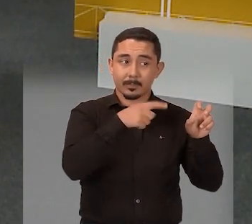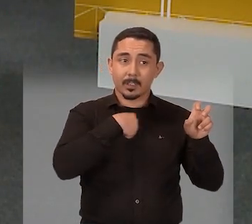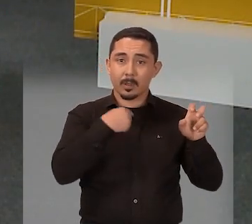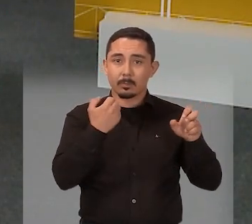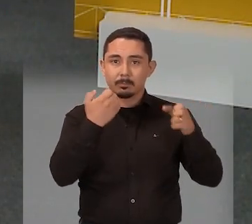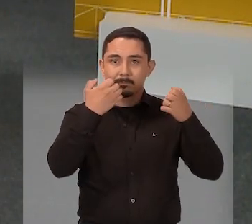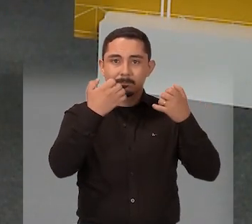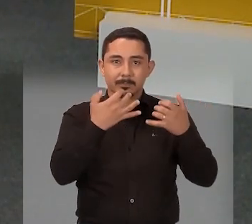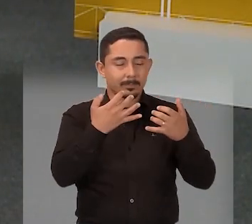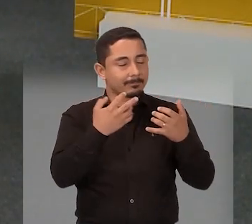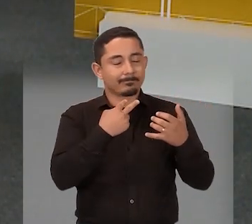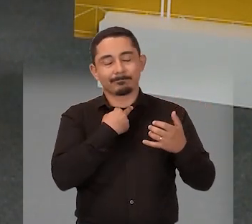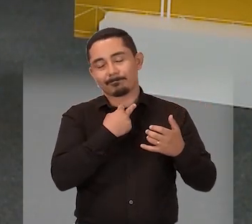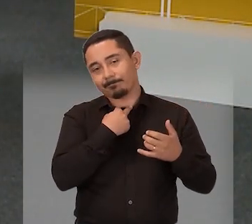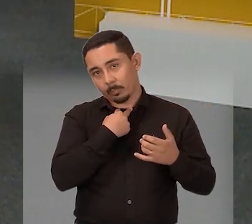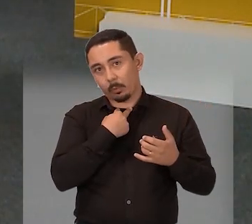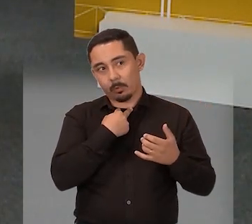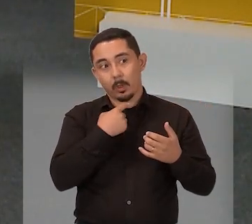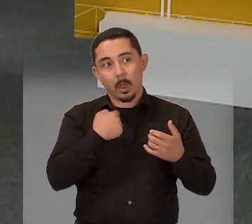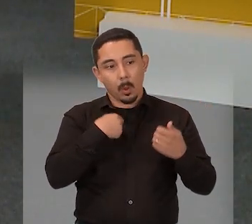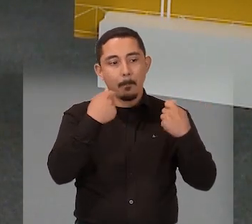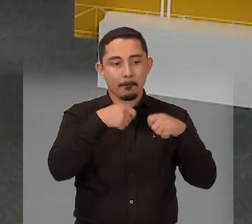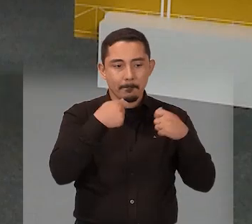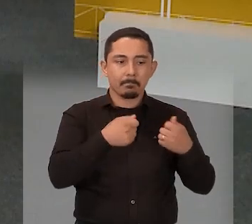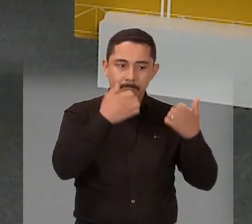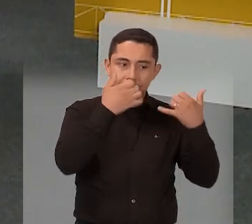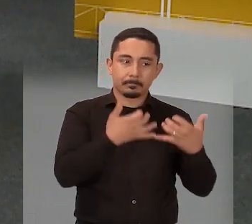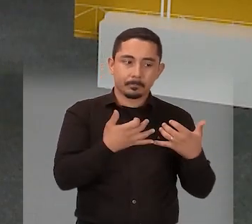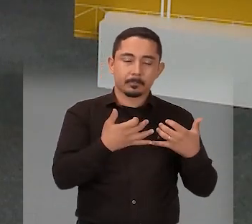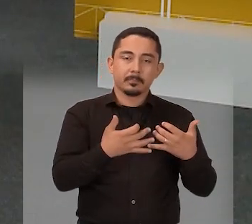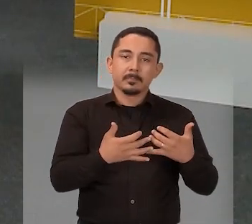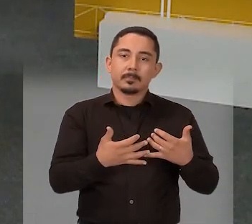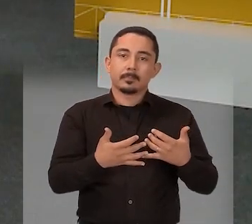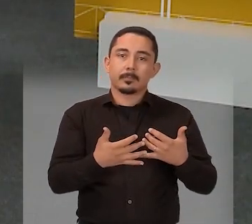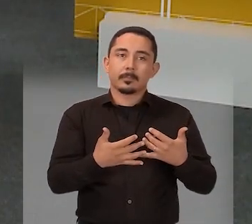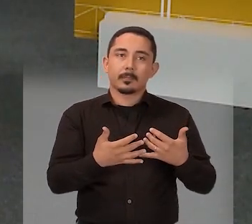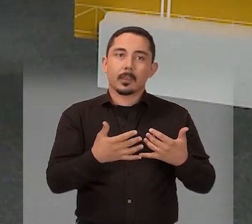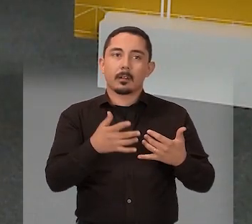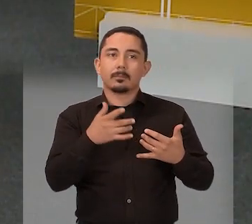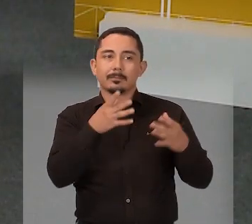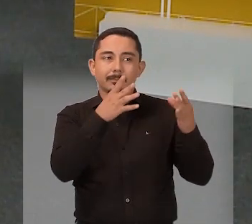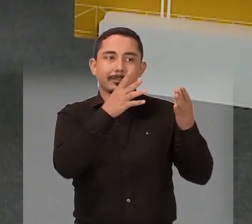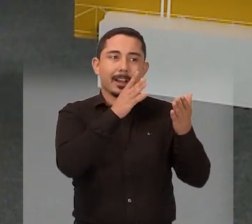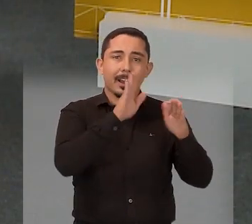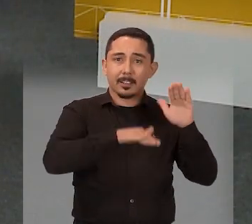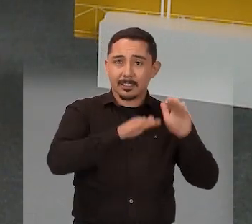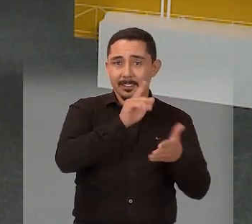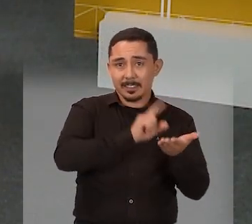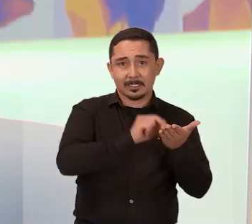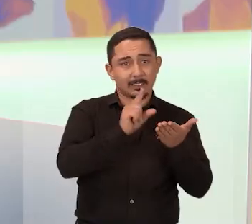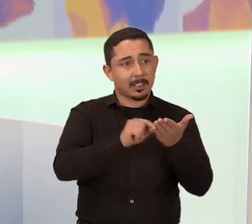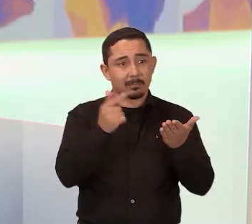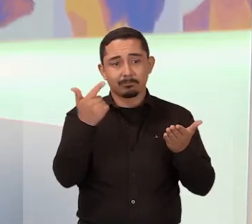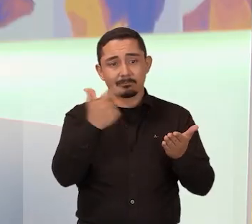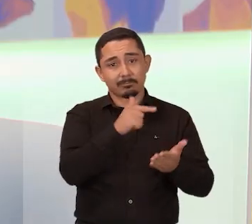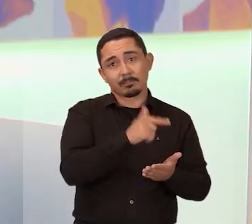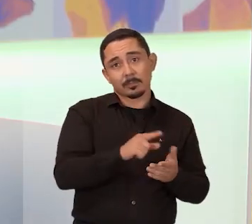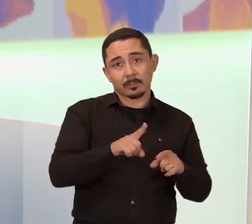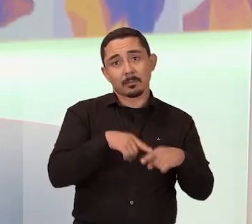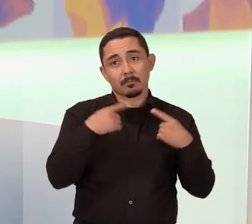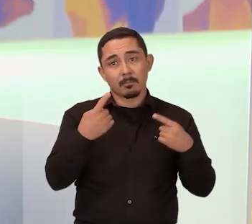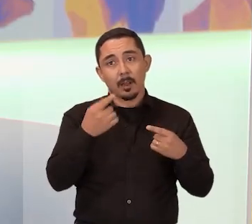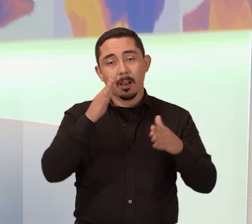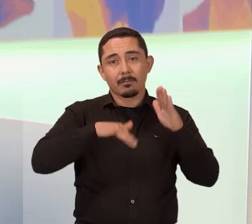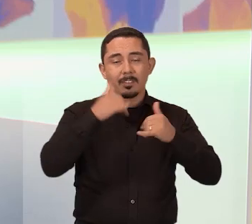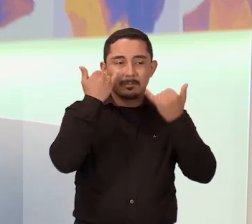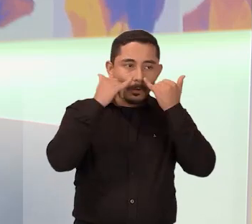que eu não poderia deixar de mencionar com relação aos dados e aos números que nós não temos. O não dado, a